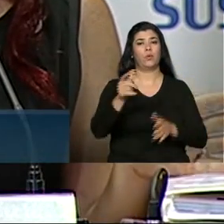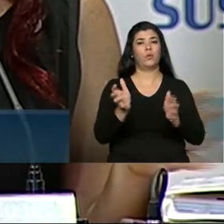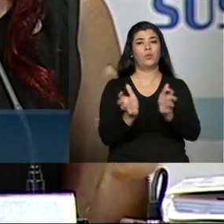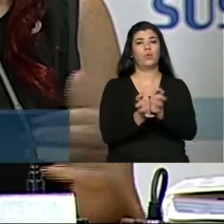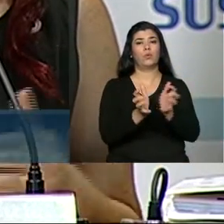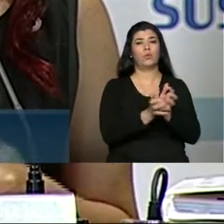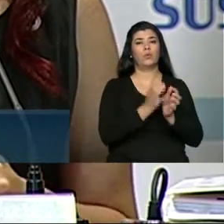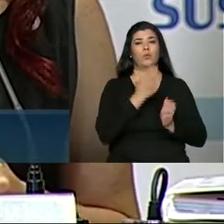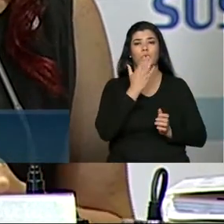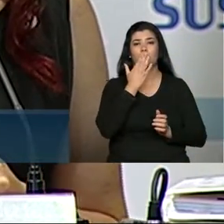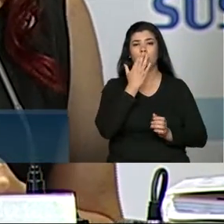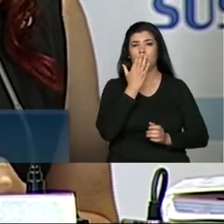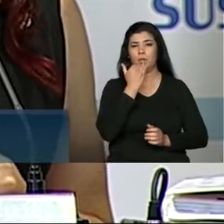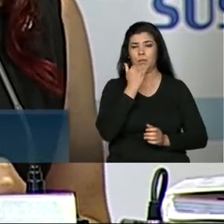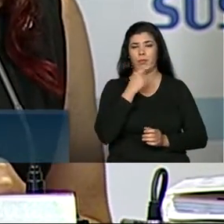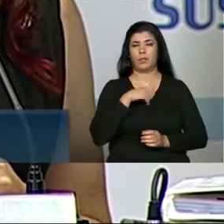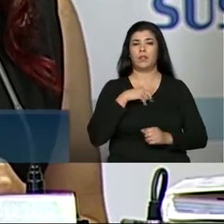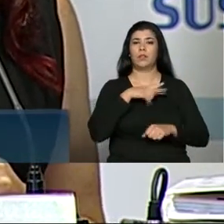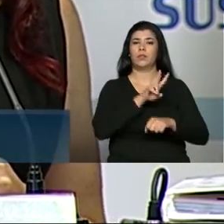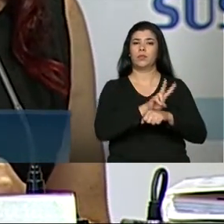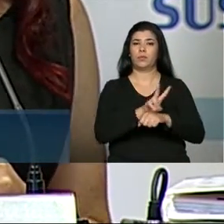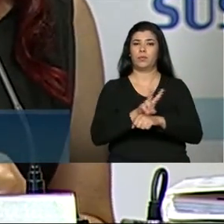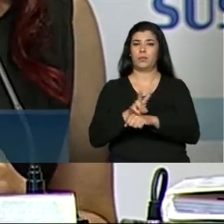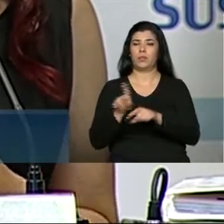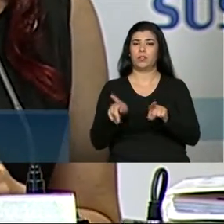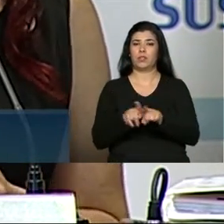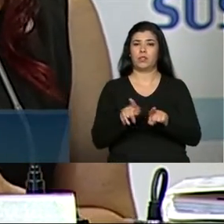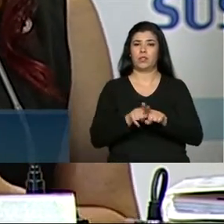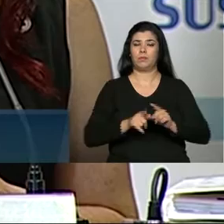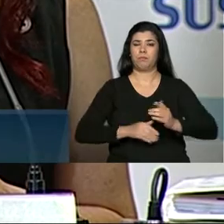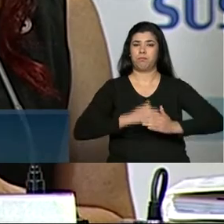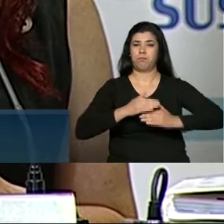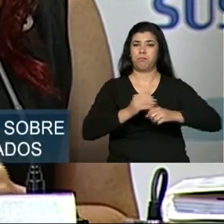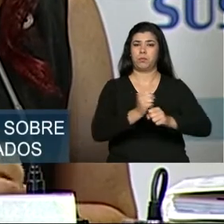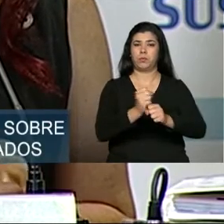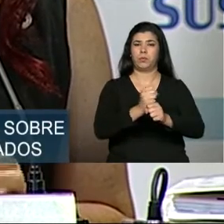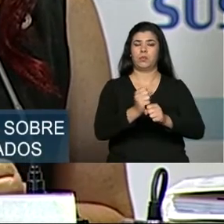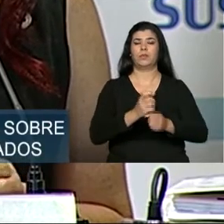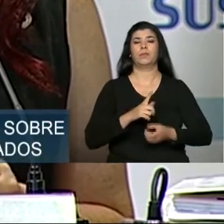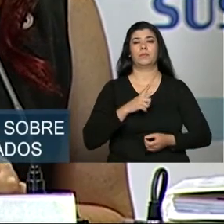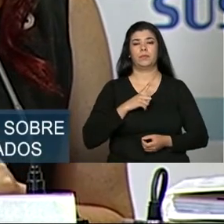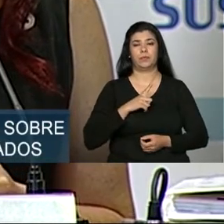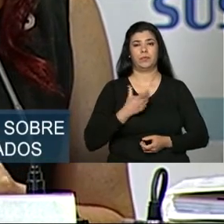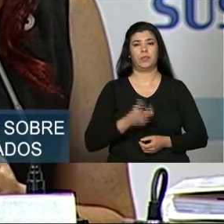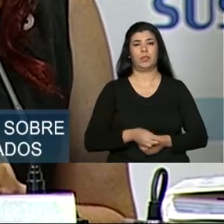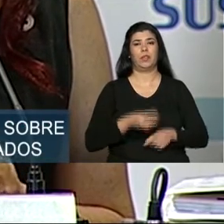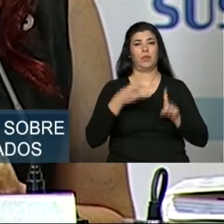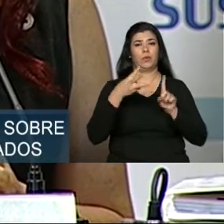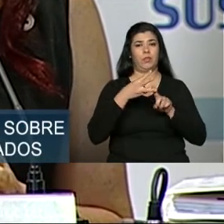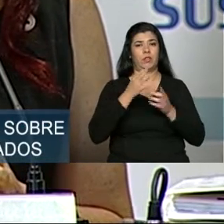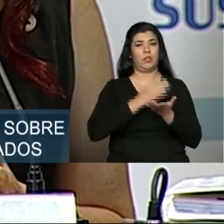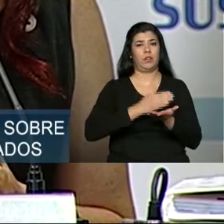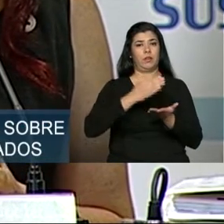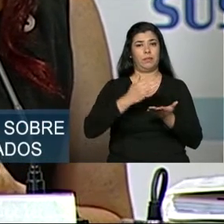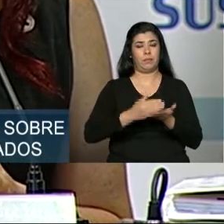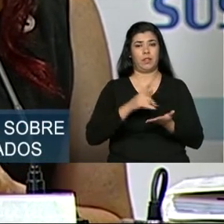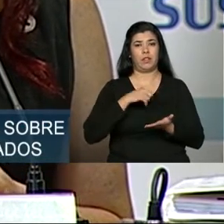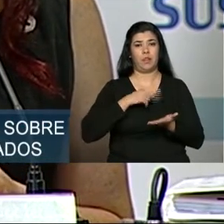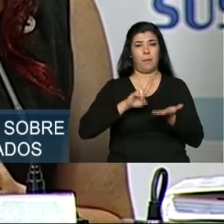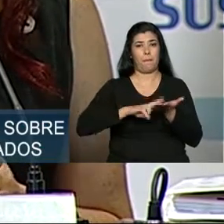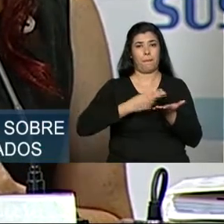de alimentos, que serão monitoradas ao longo dos anos. Então, a terceira etapa envolve